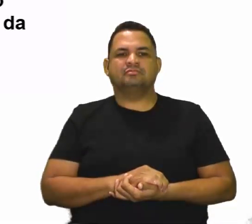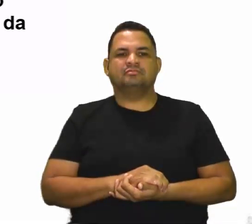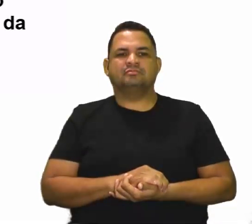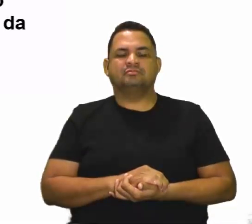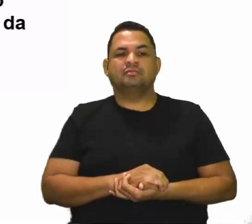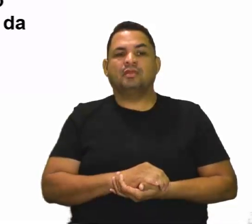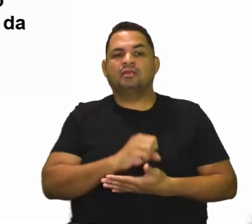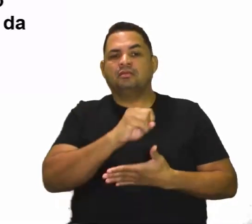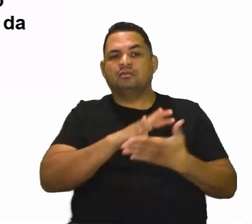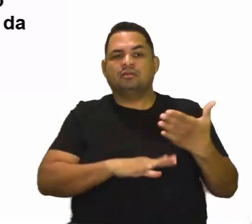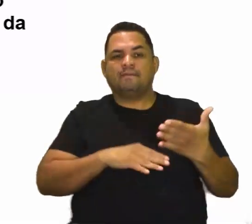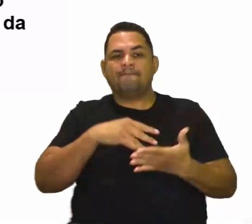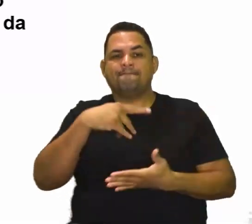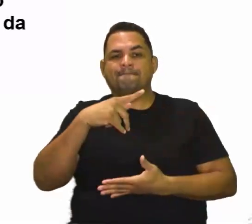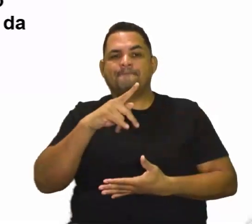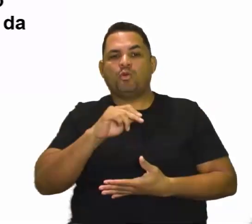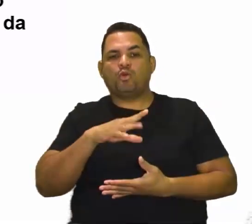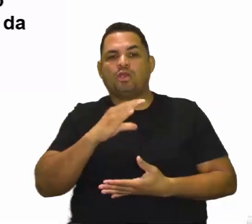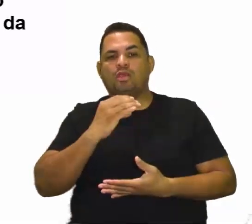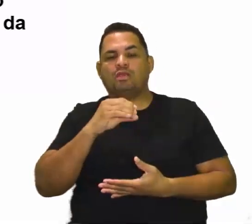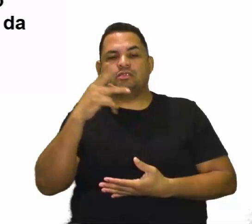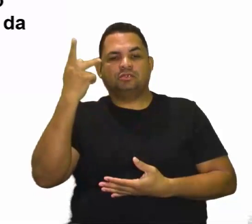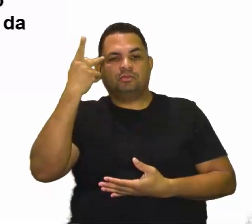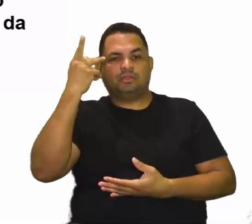uma questão da PUC de São Paulo.